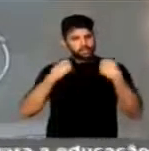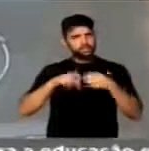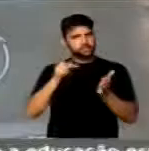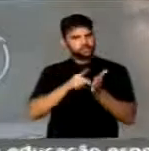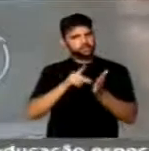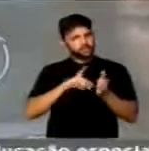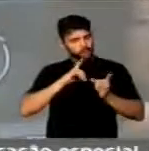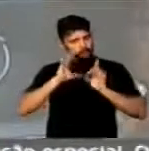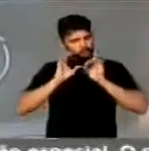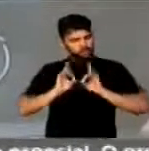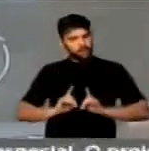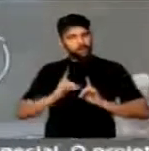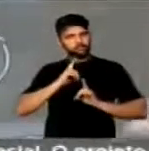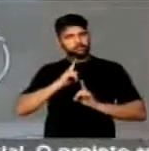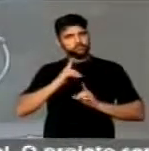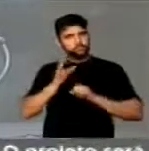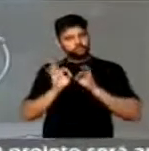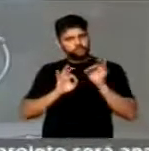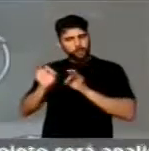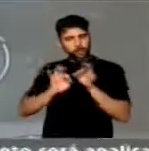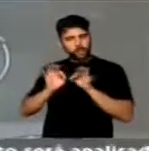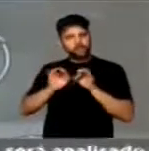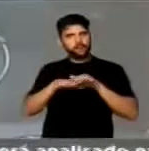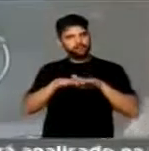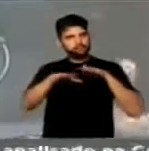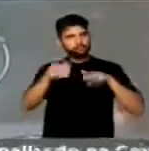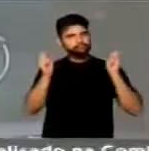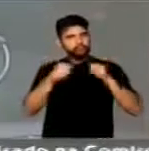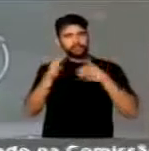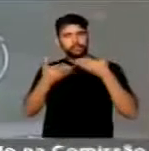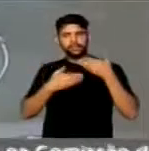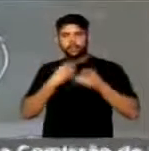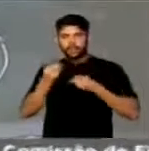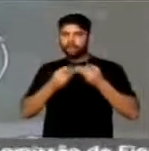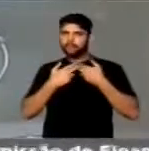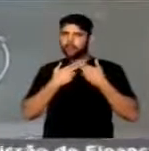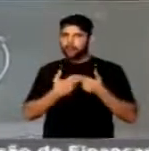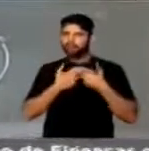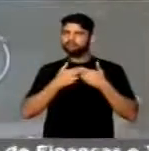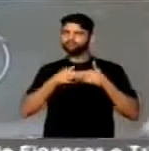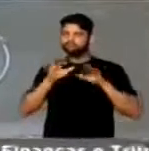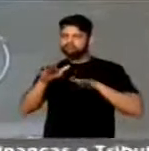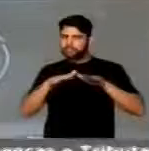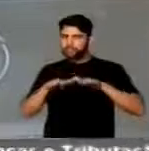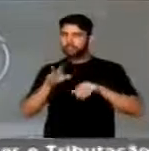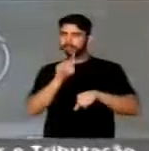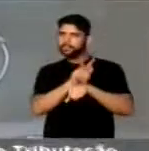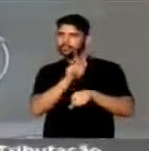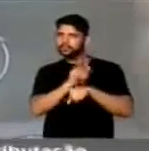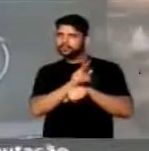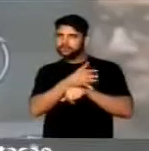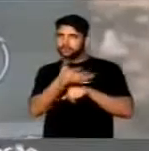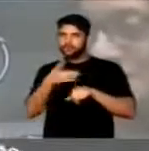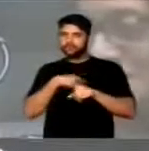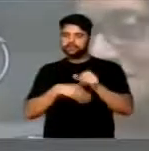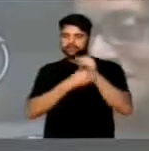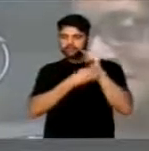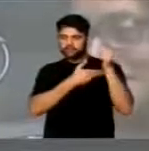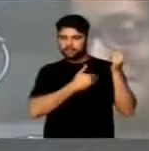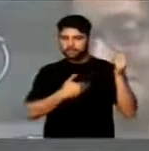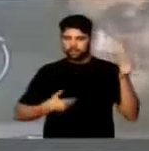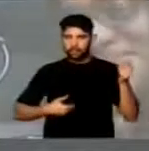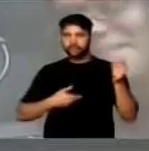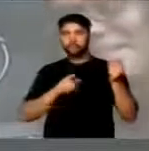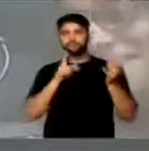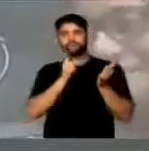o direito de se organizarem de forma disciplinada, de forma a preservar a segurança